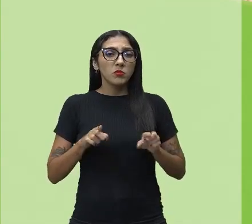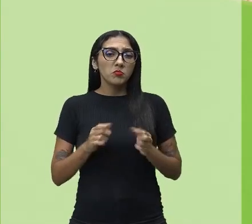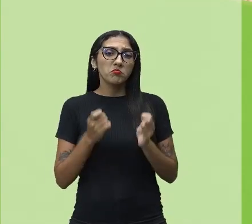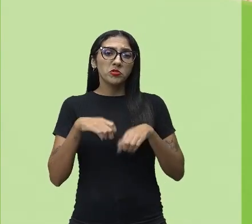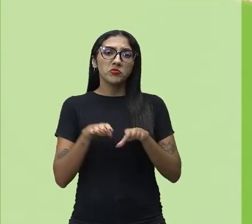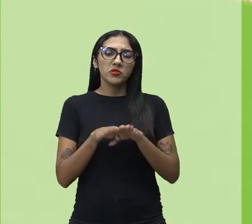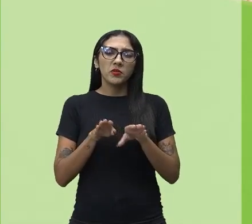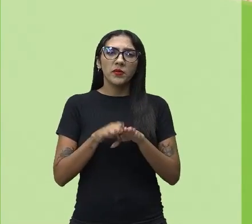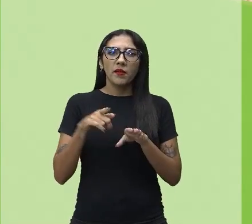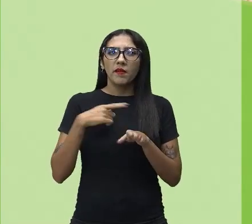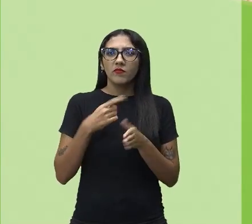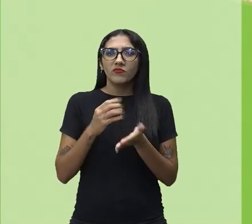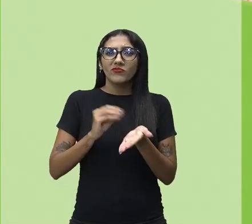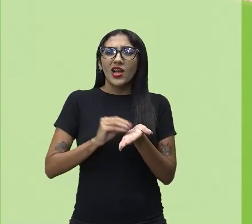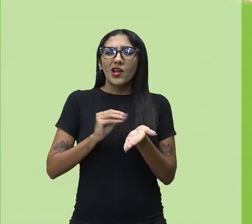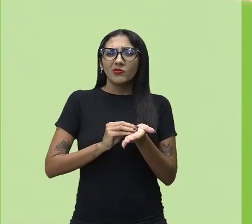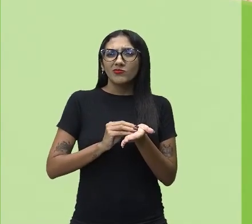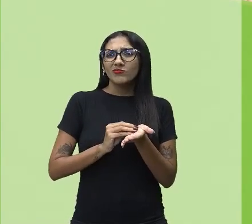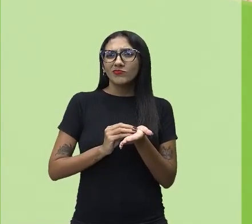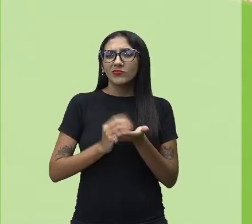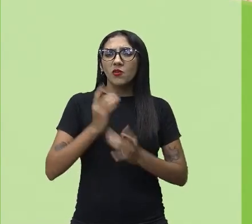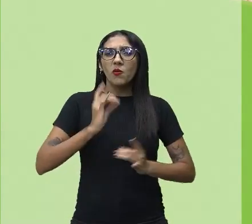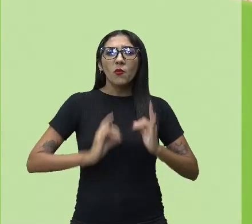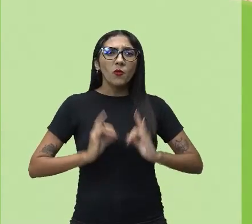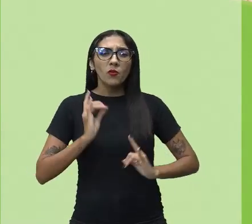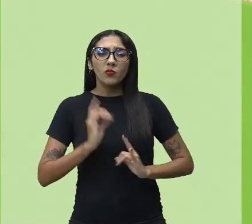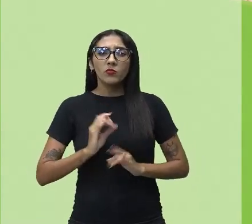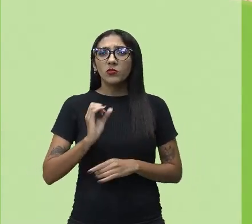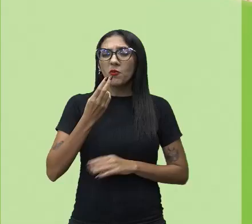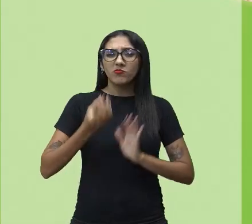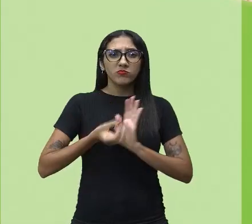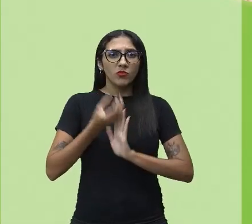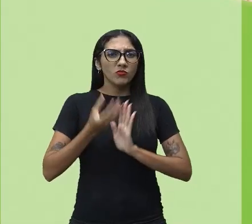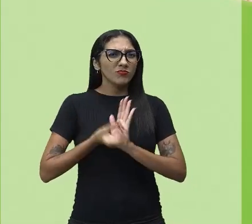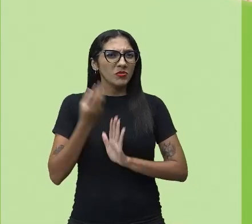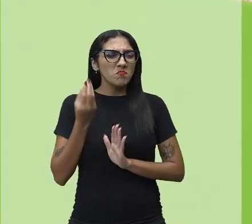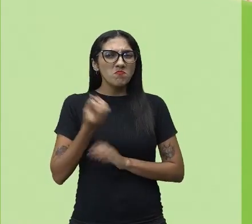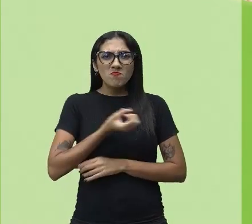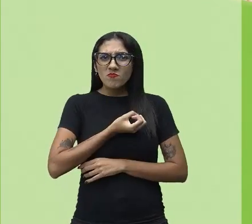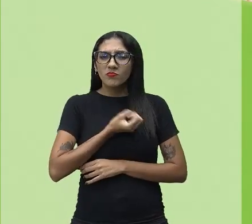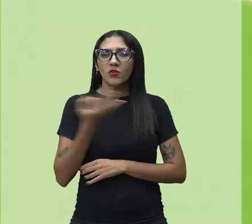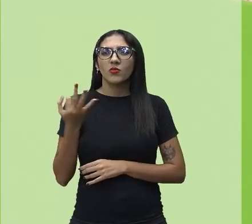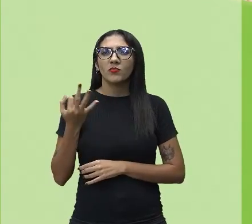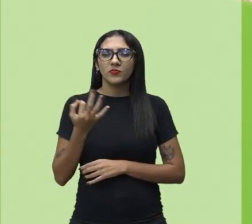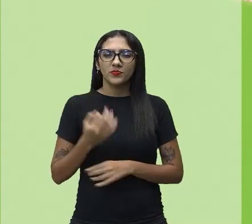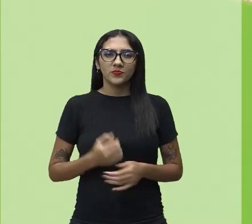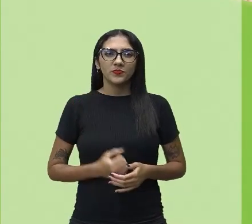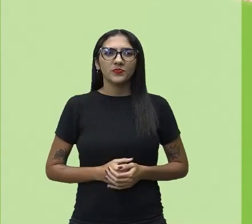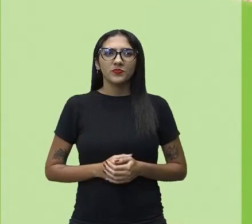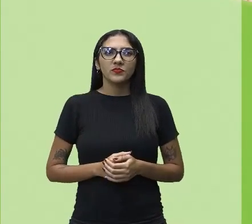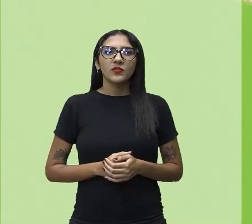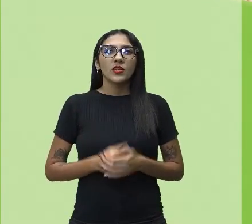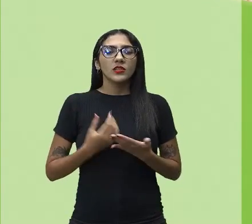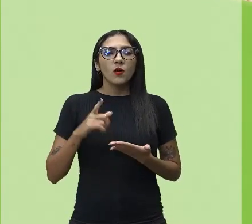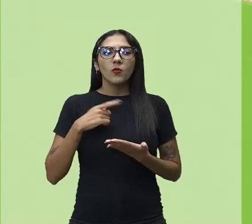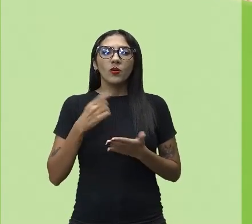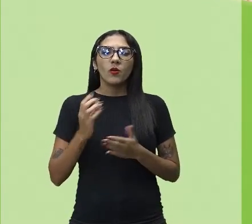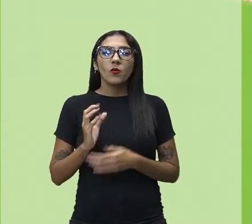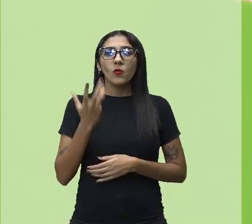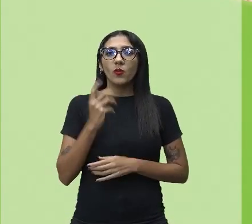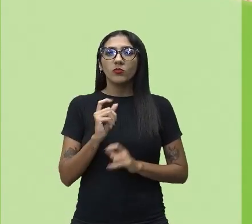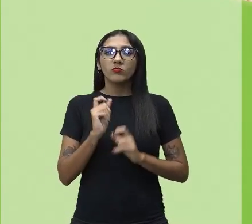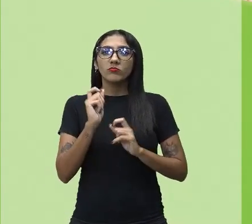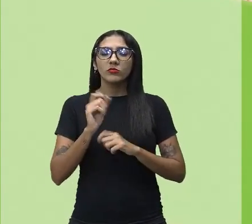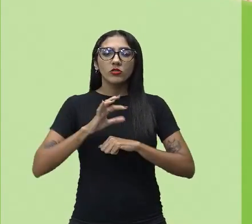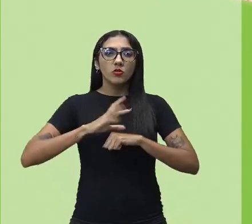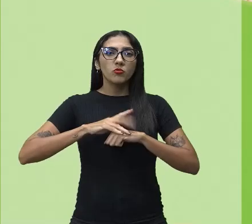uma deficiência desse hormônio ou produzir exageradamente. Nesse caso, ocorrem doenças, né,